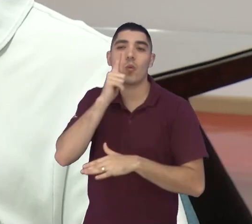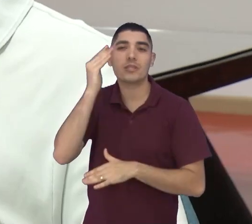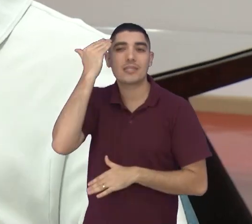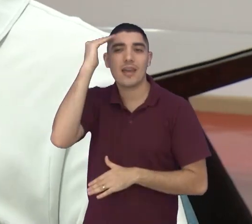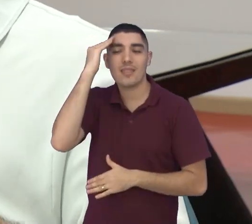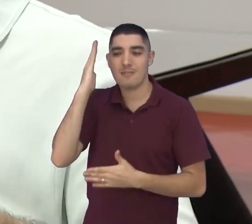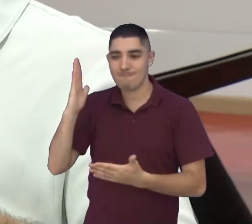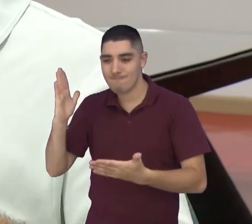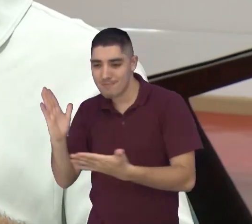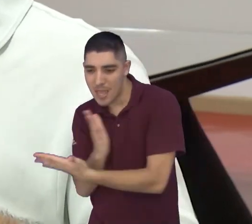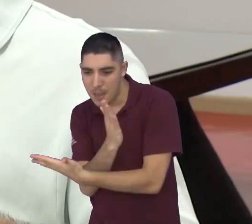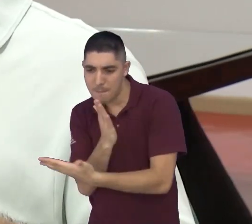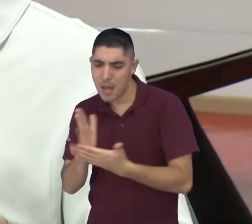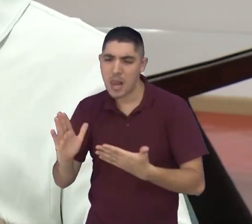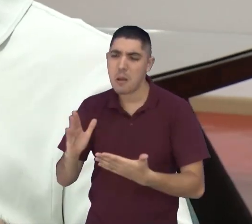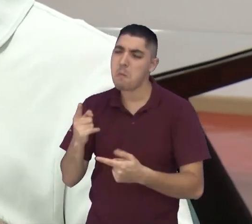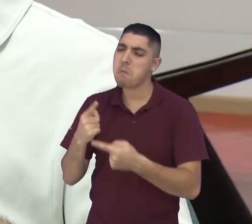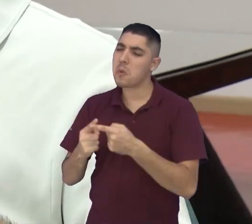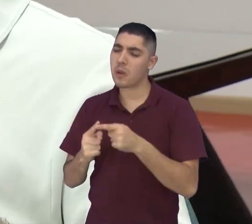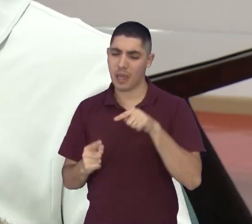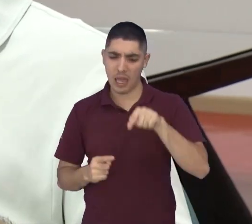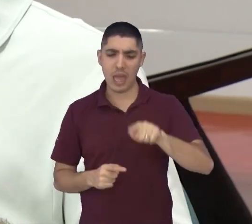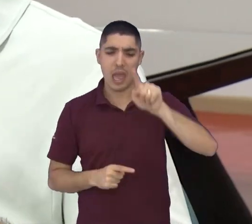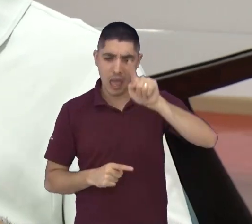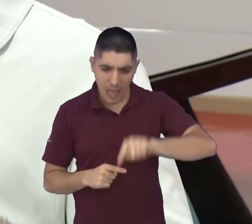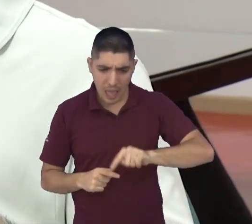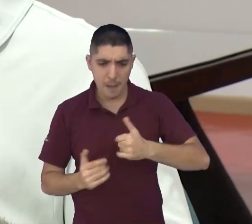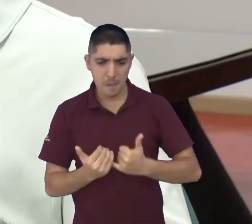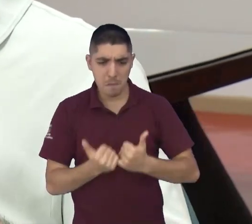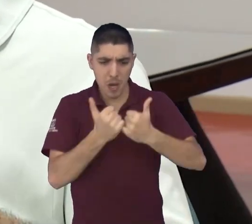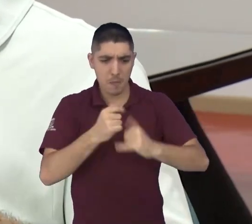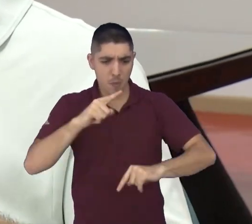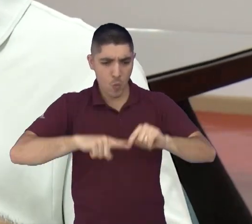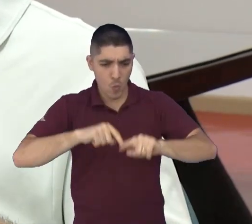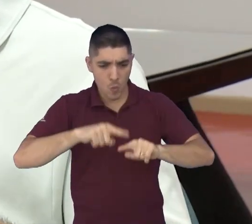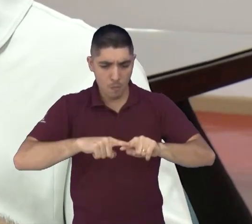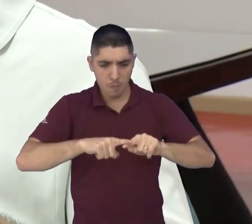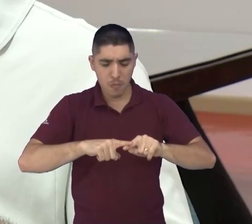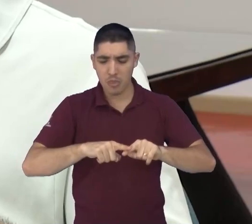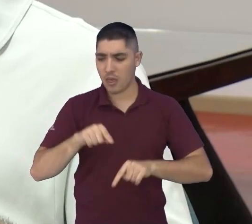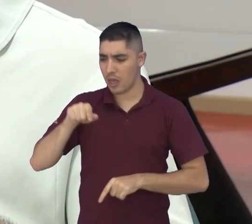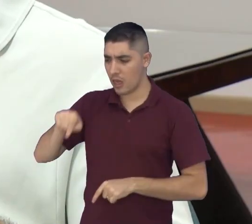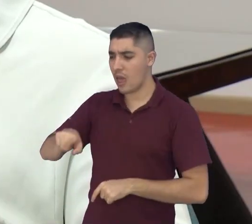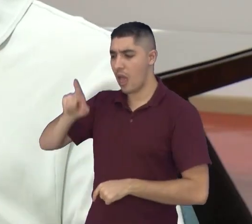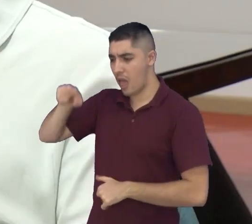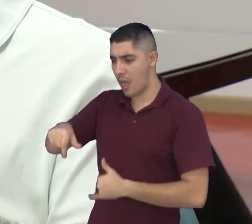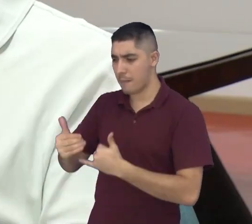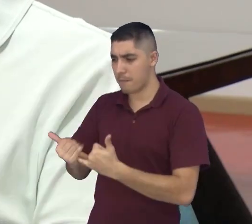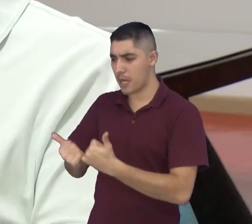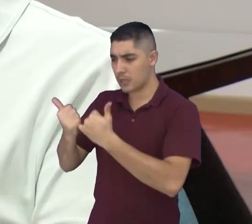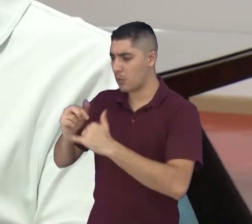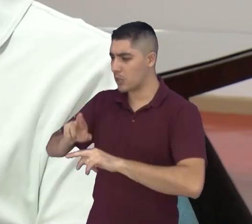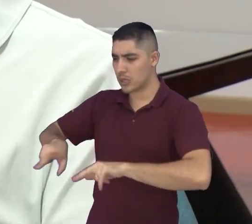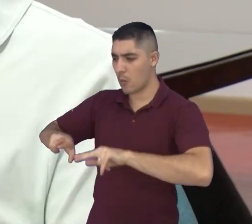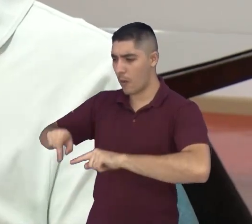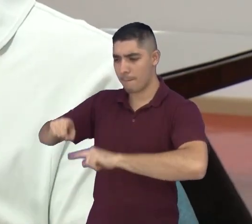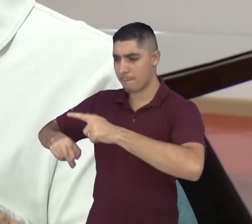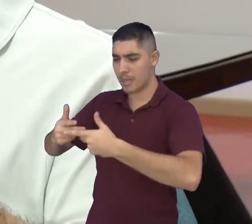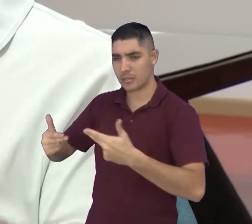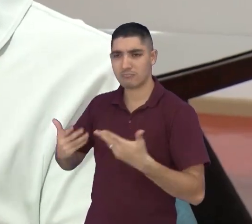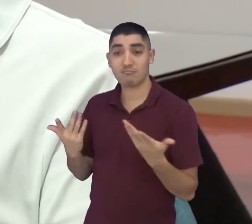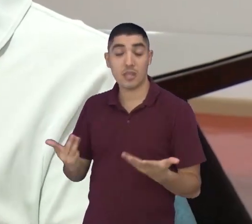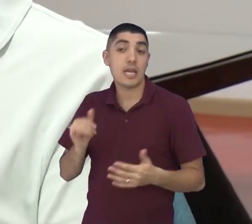distinguir qual a razão. Mas a razão, volto a dizer, é uma raiz histórica do bolinho caipira